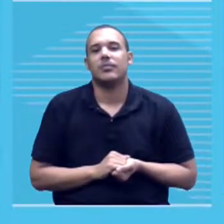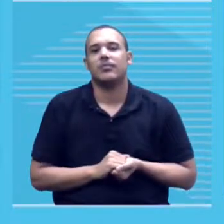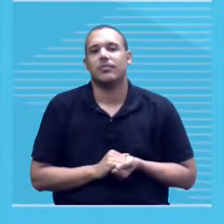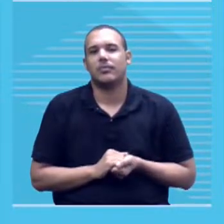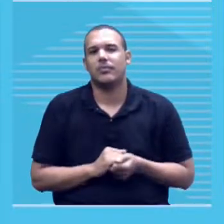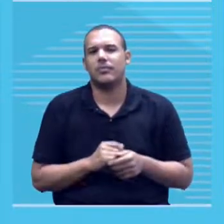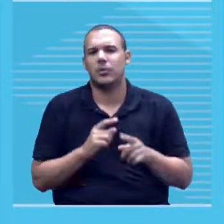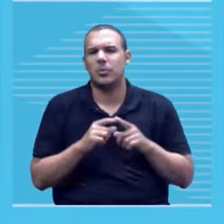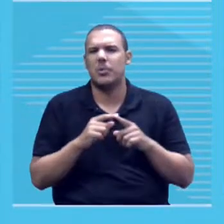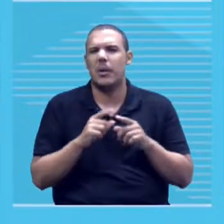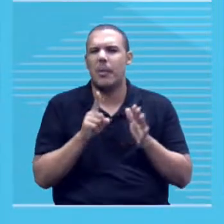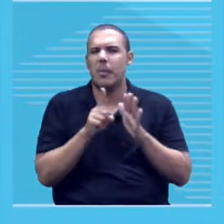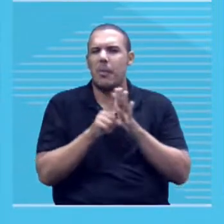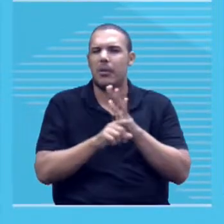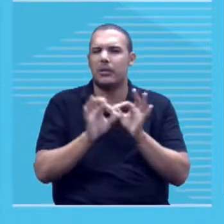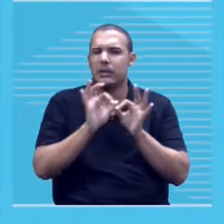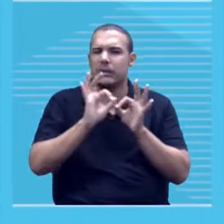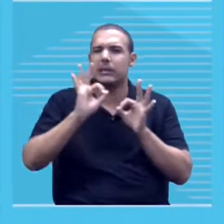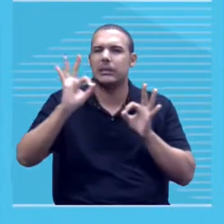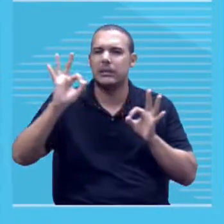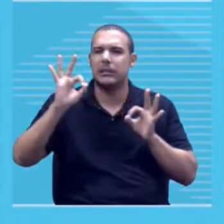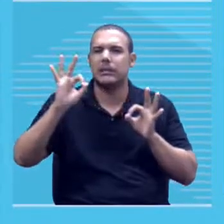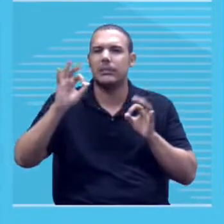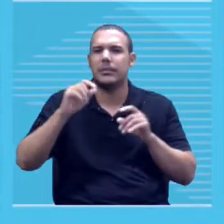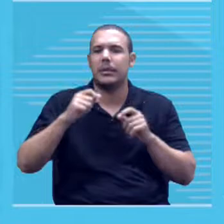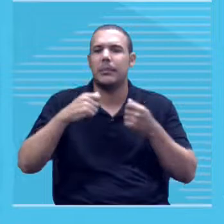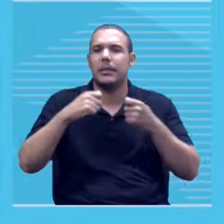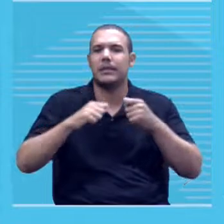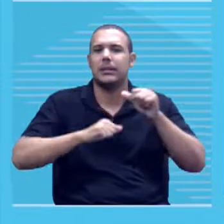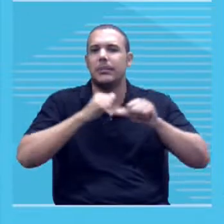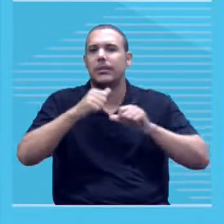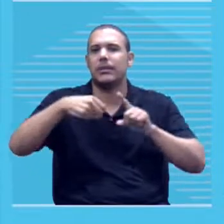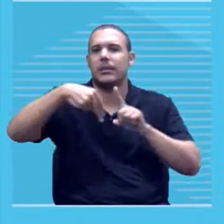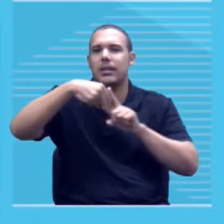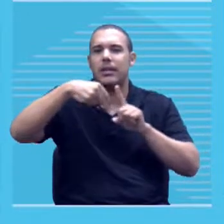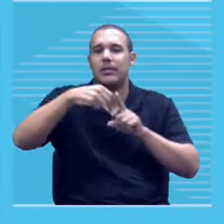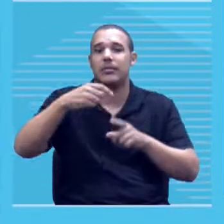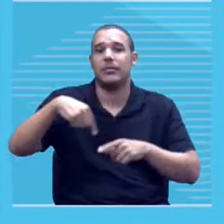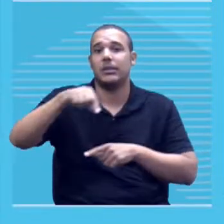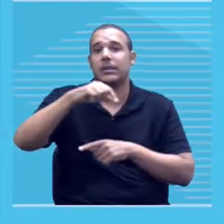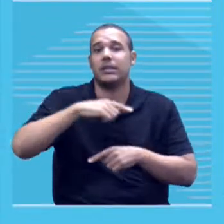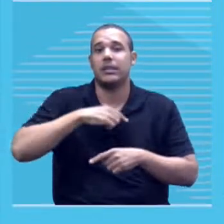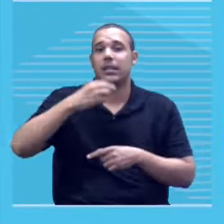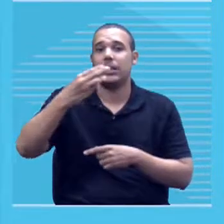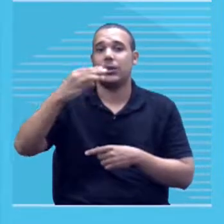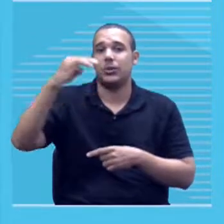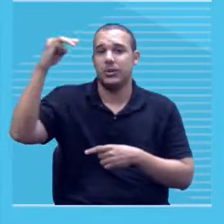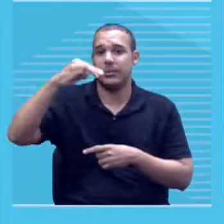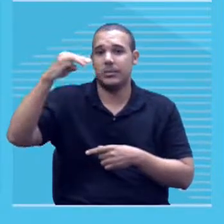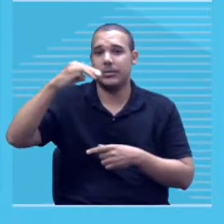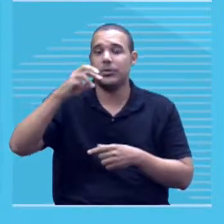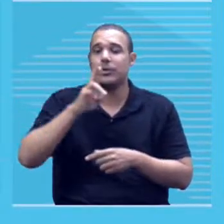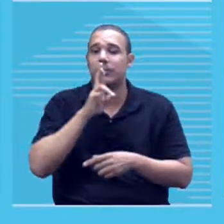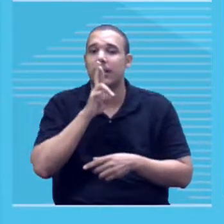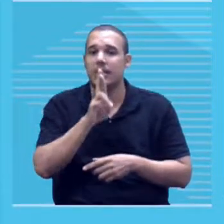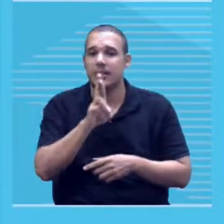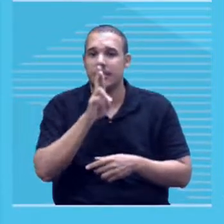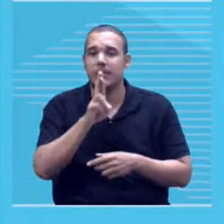mais extensa, principalmente por causa dessa troca de unidades, eu vou pedir 2 minutinhos para vocês tentarem fazer a